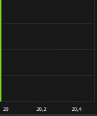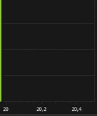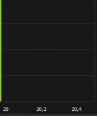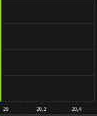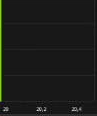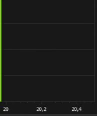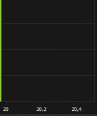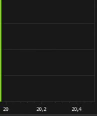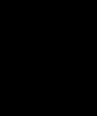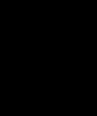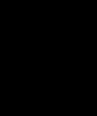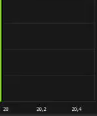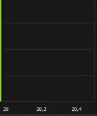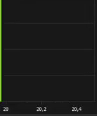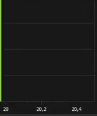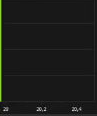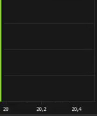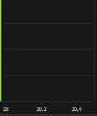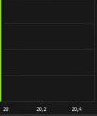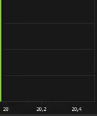Substitutivo ao projeto de lei número